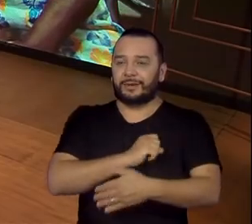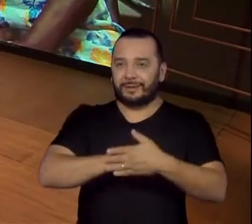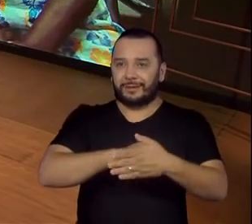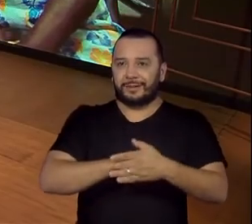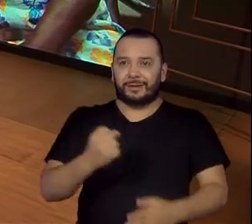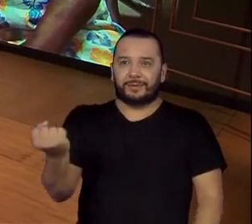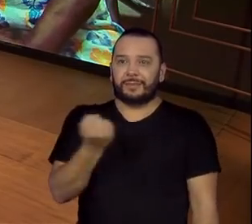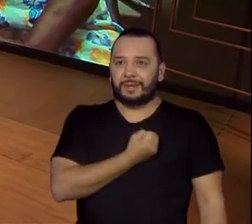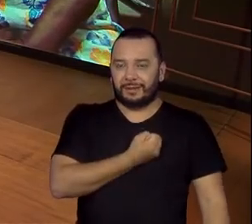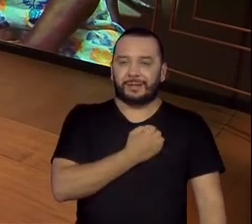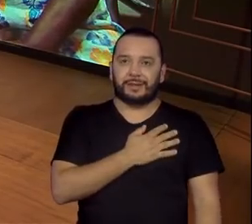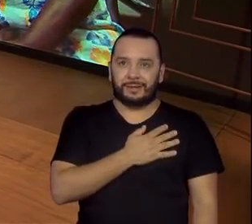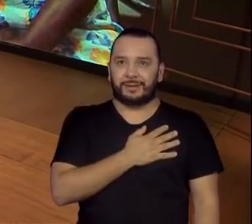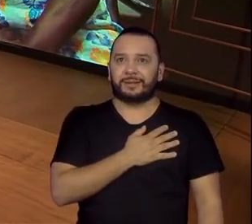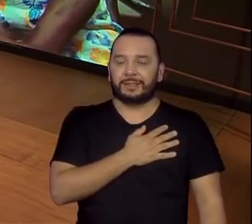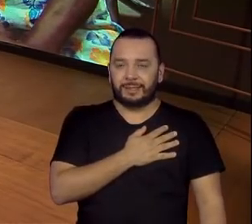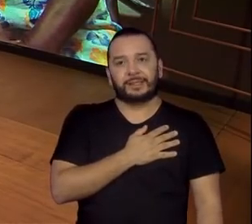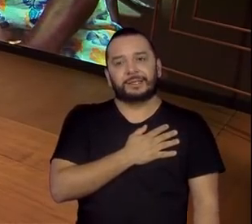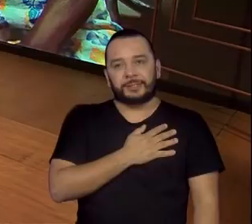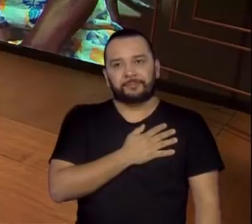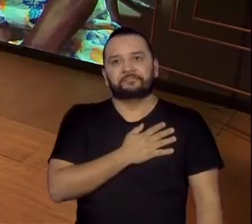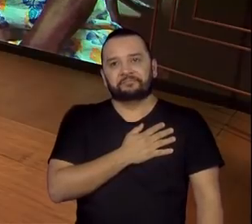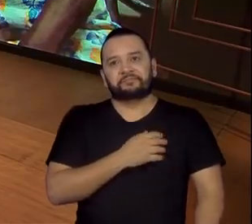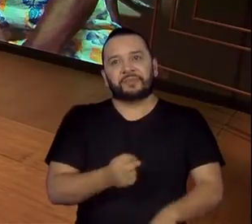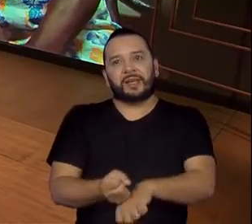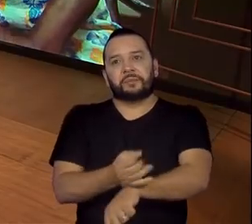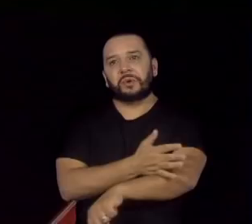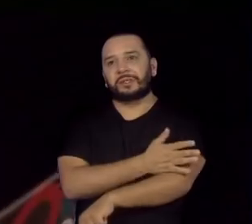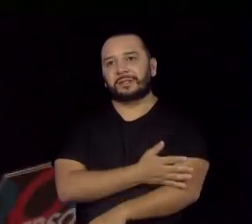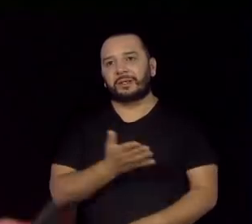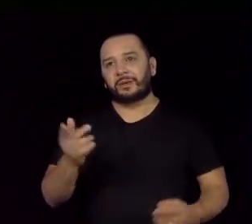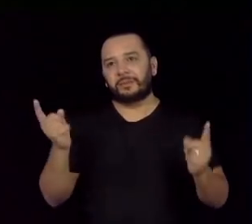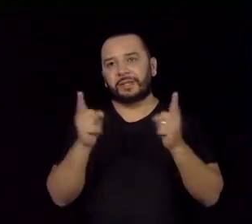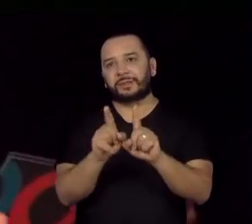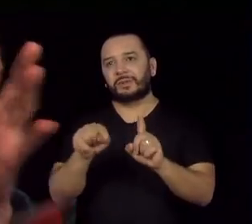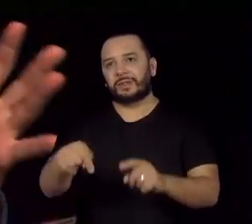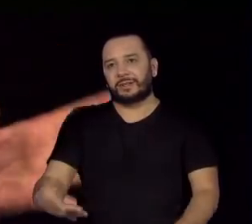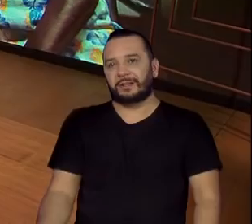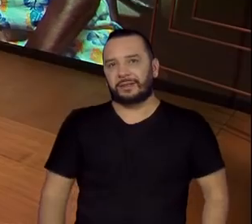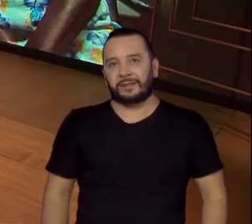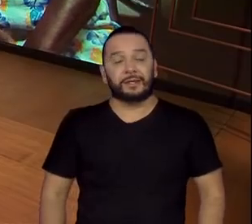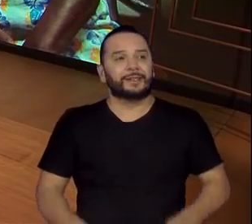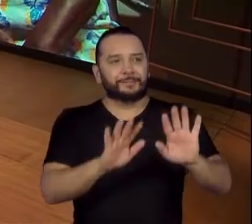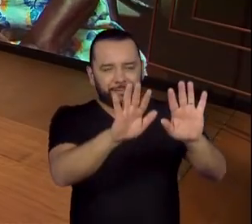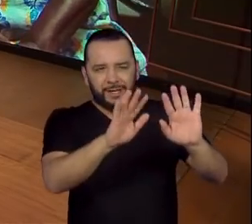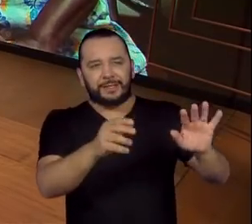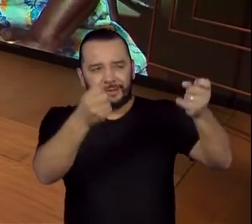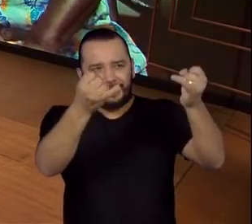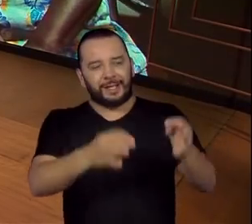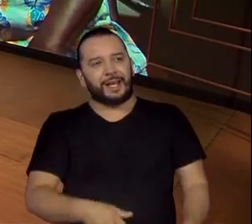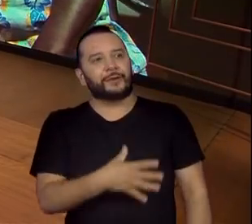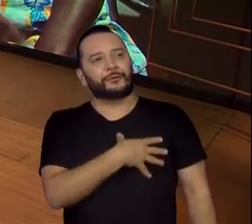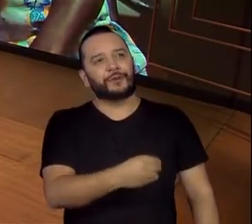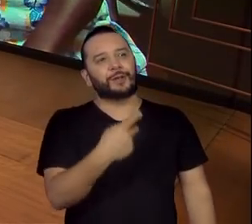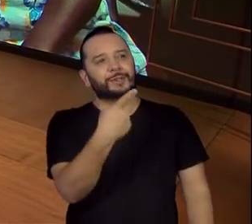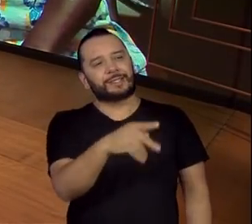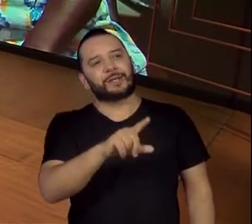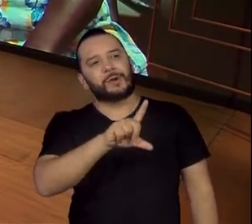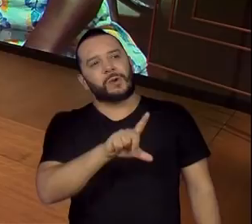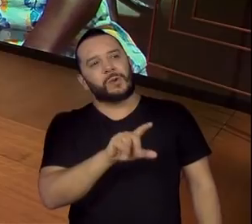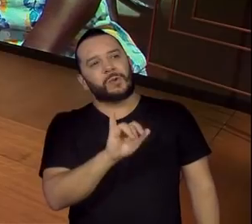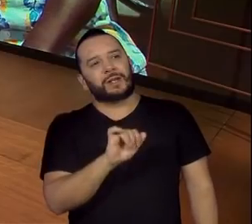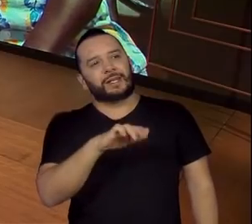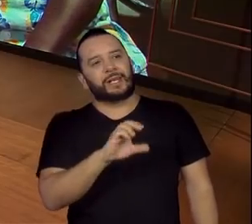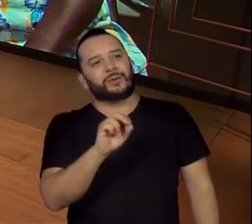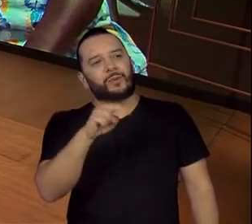É fogo, tem muita emoção num programa só. Tony, agora vamos falar do teu filho Lincoln, que também seguiu teus